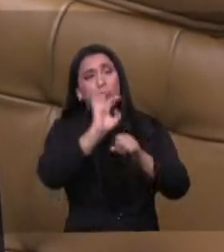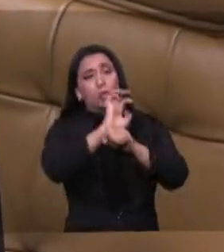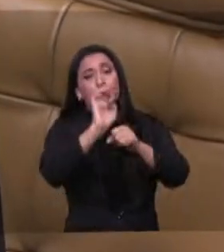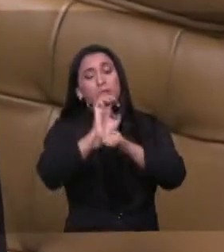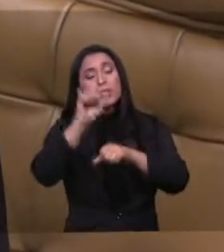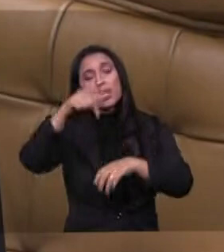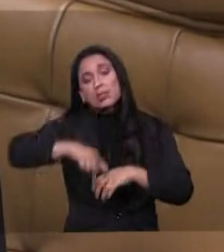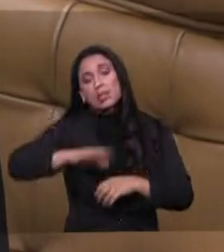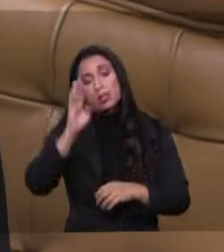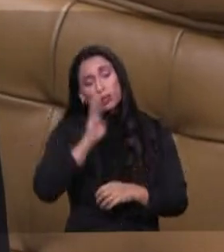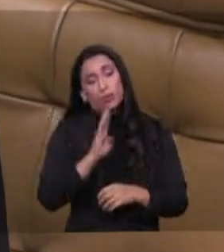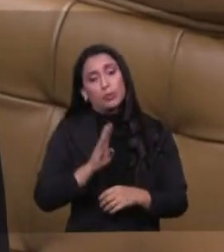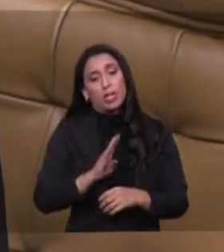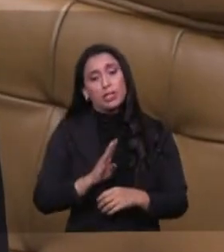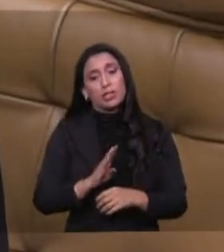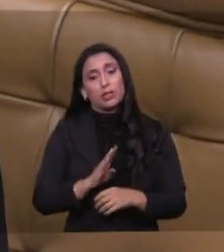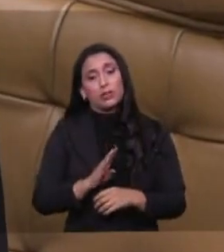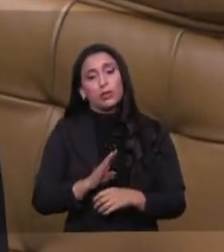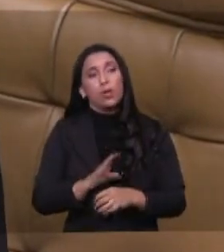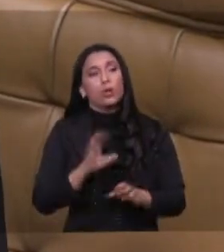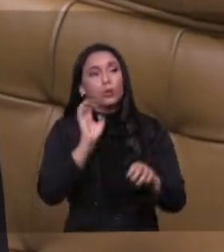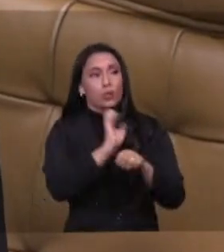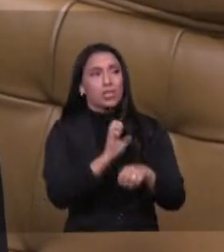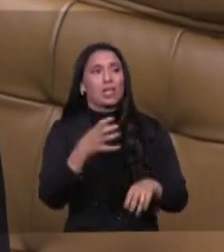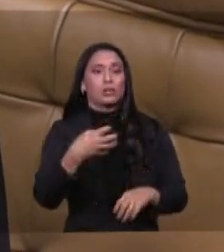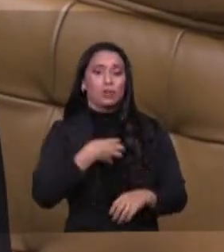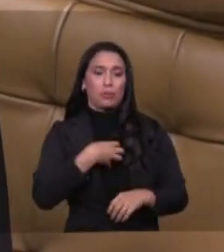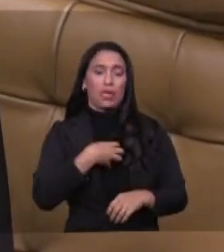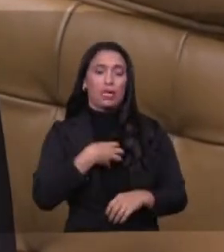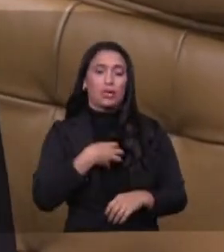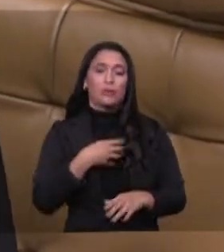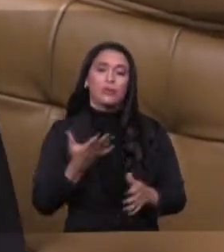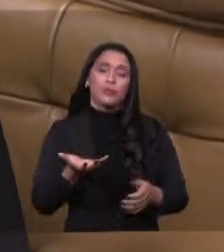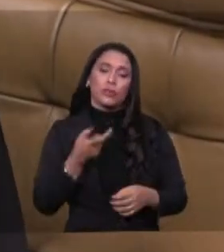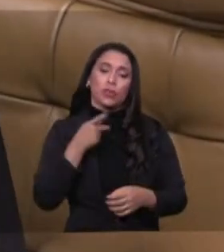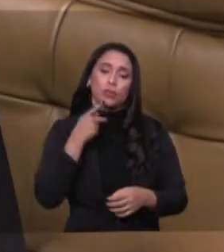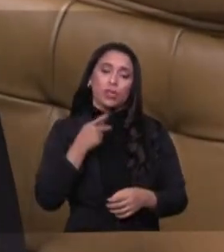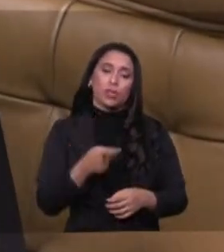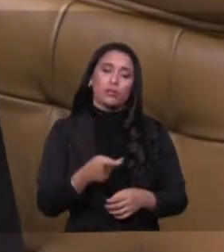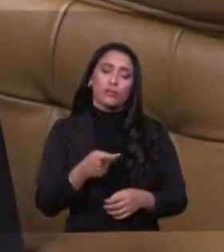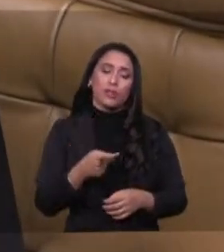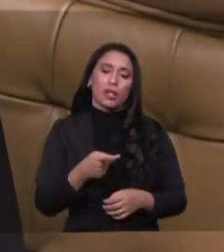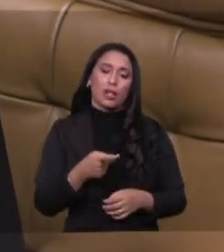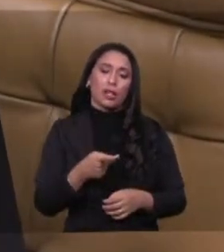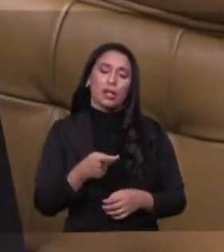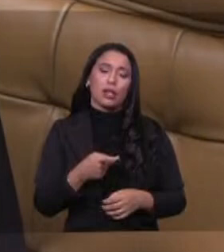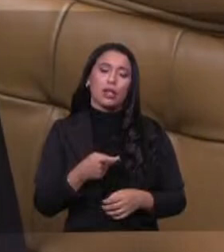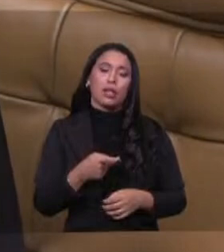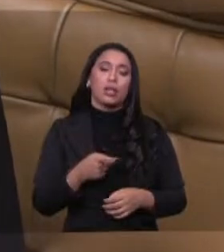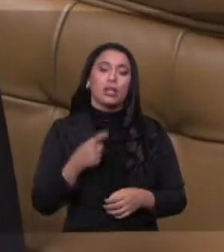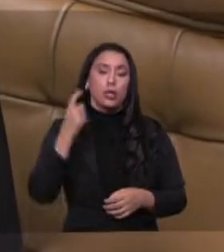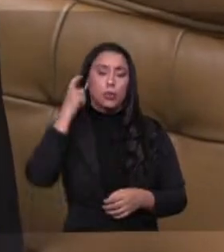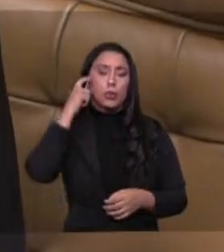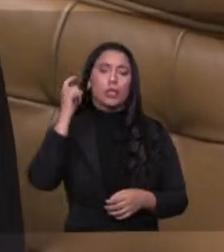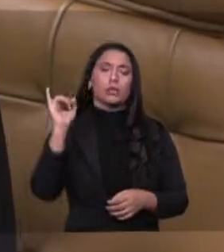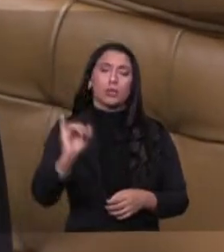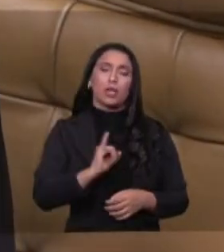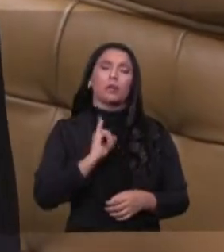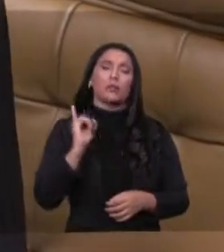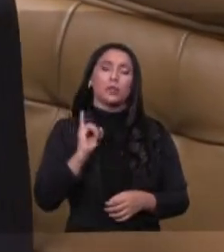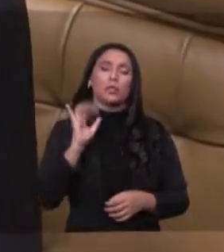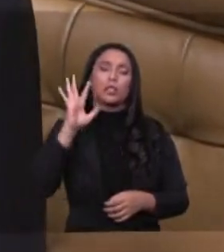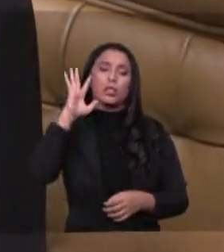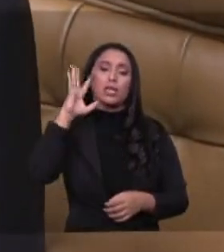federativos no Brasil, nesse caso, na Bahia. Então, gostaria de deixar isso assentado. Acho que é fundamental que